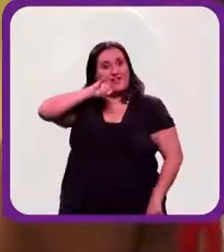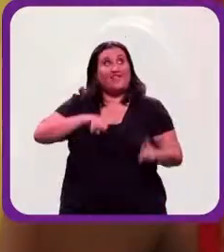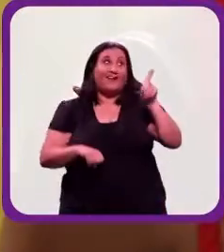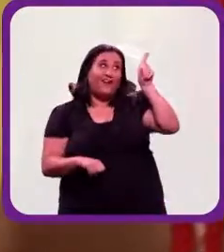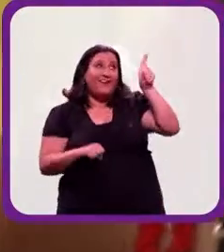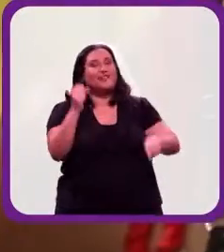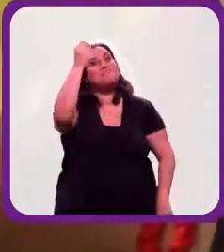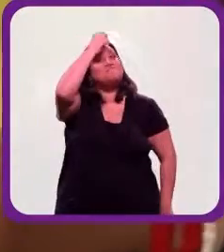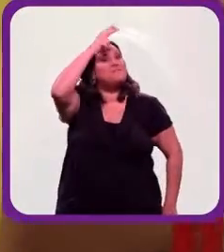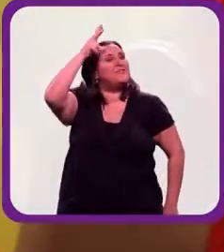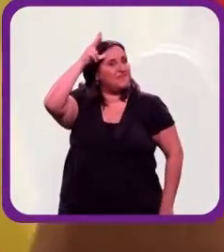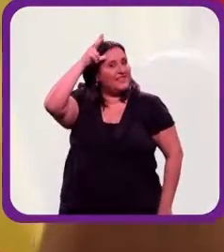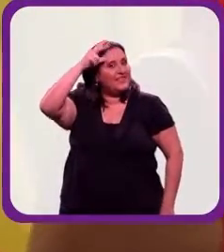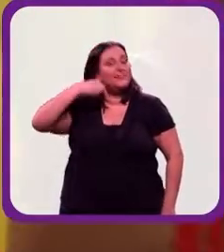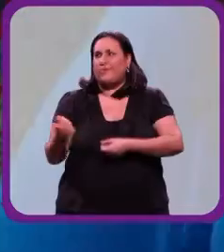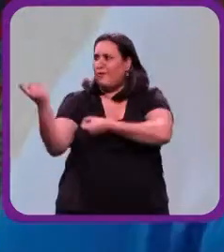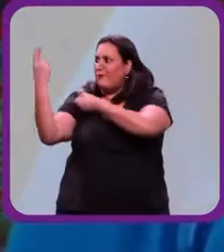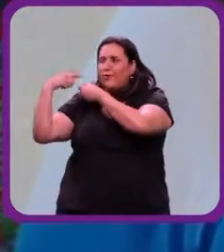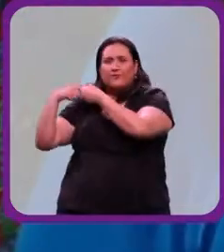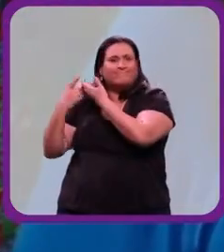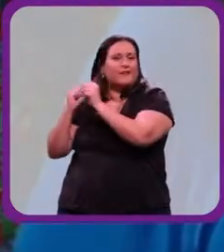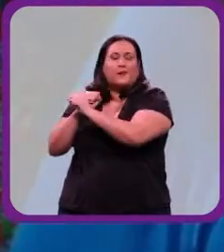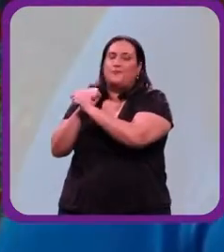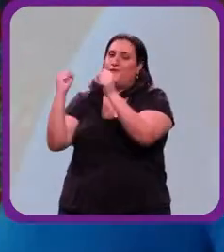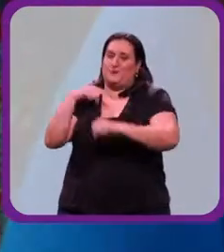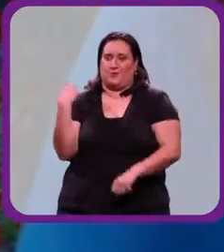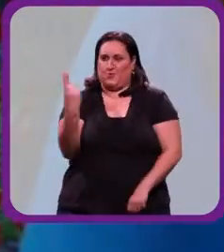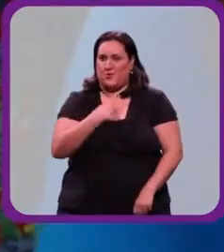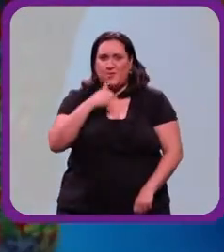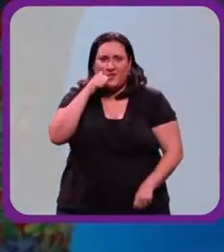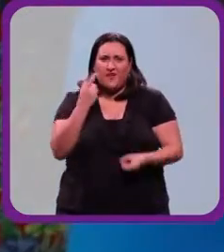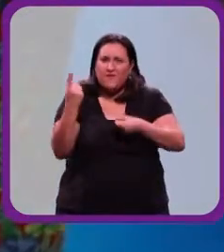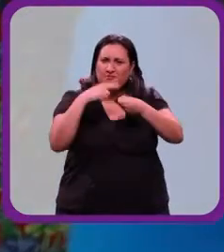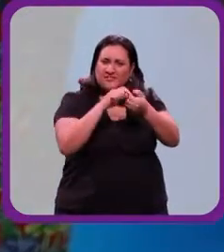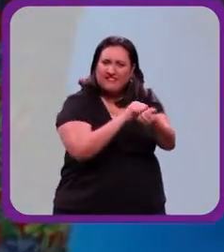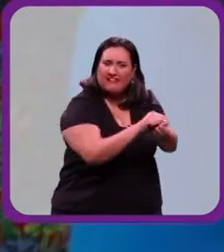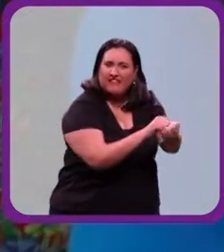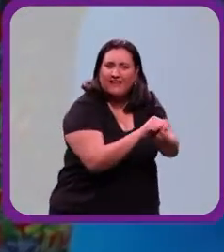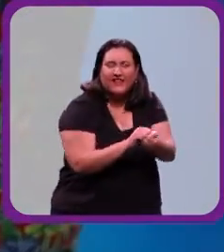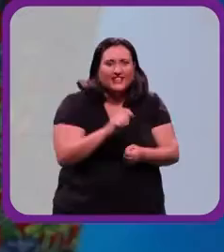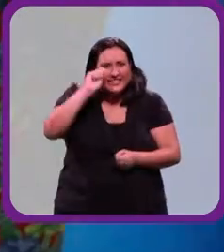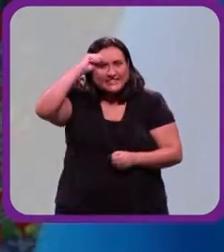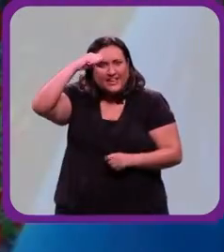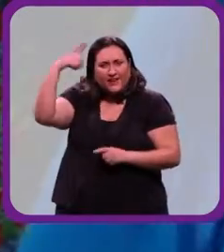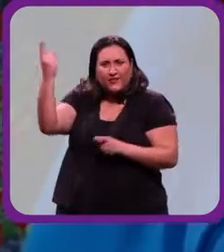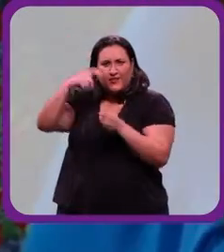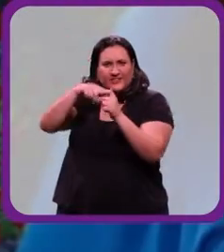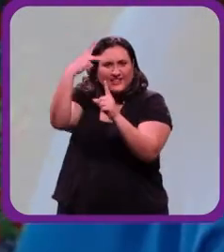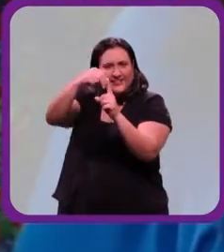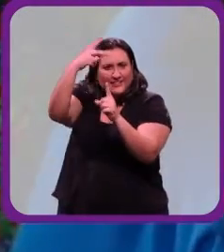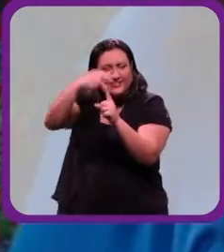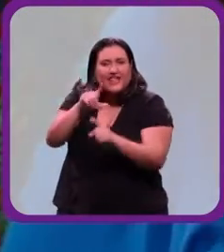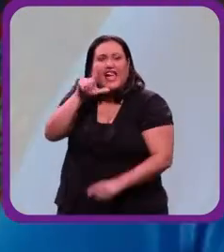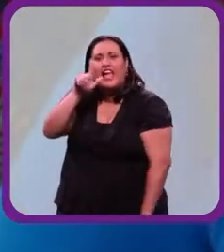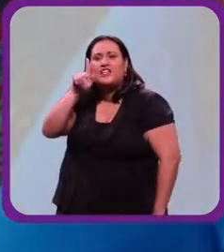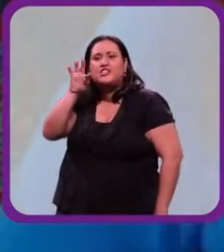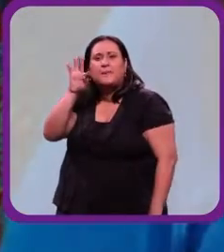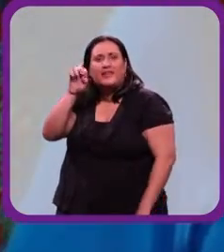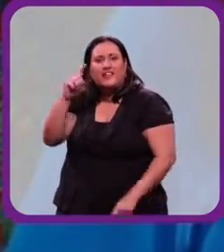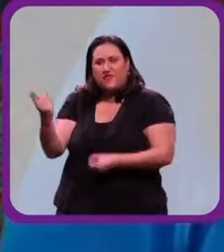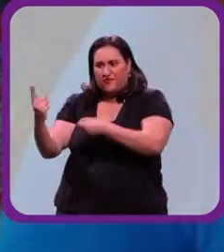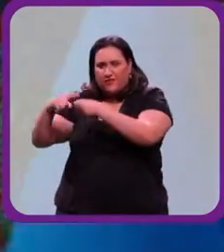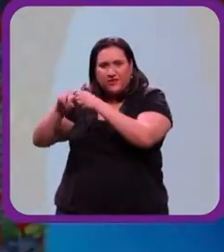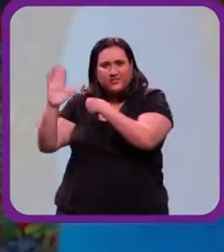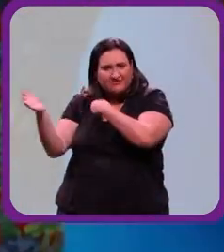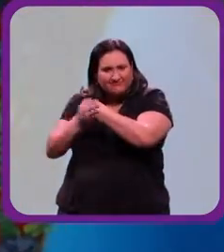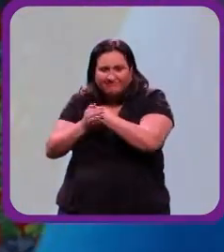fazer. Jandira, prefeita! Não tem volta. Nós, mulheres, não voltaremos para o tanque, os negros não voltarão para a senzala, nem